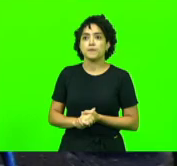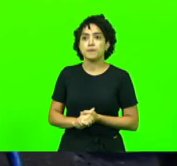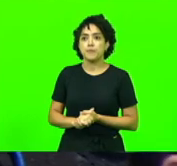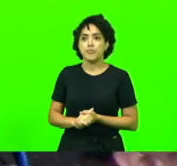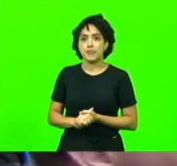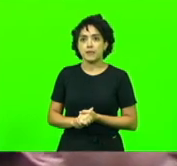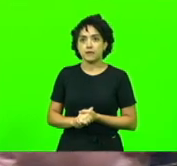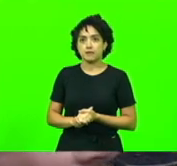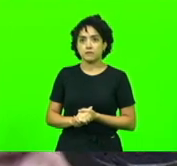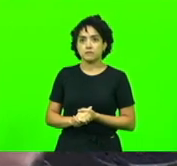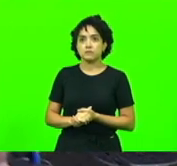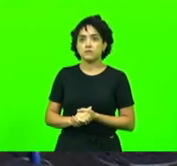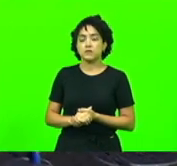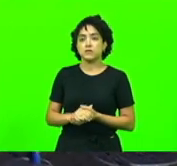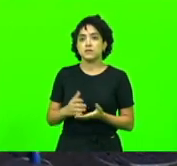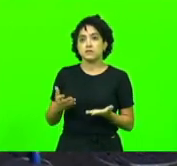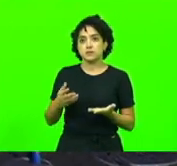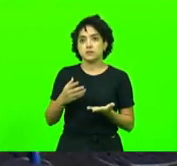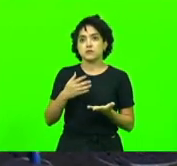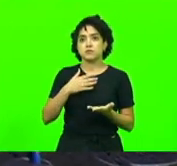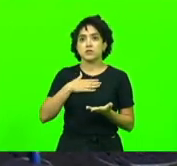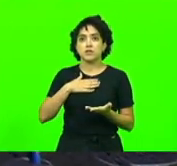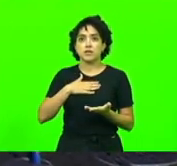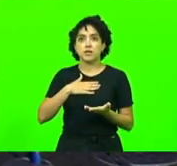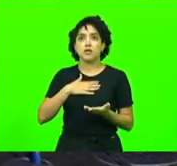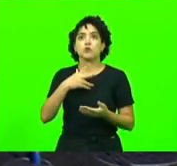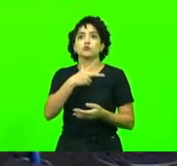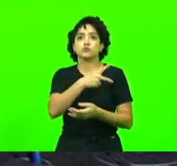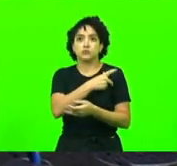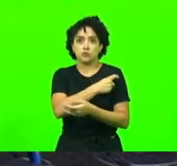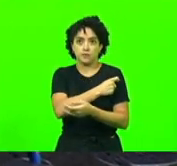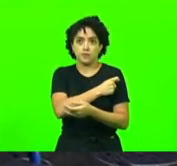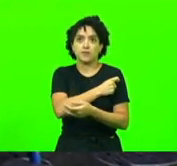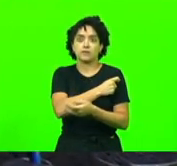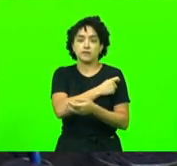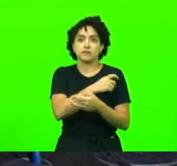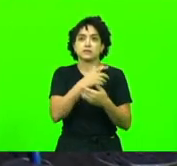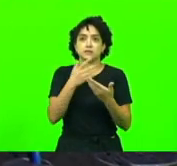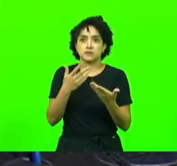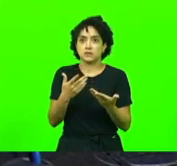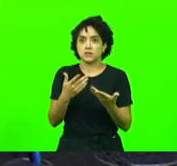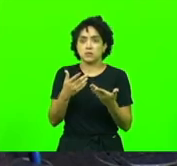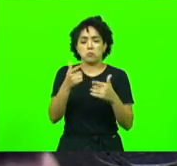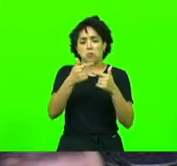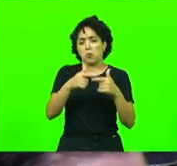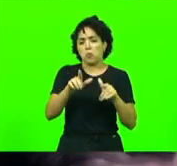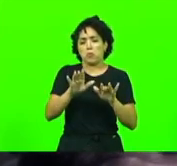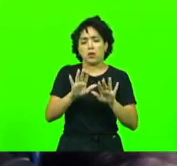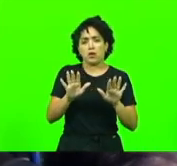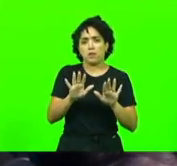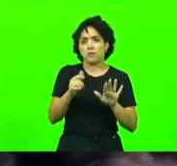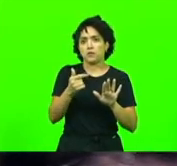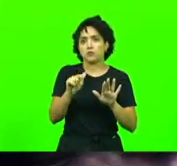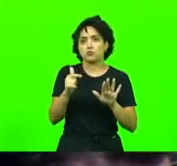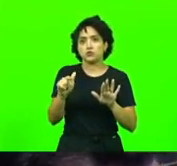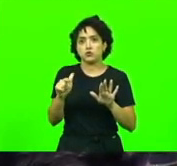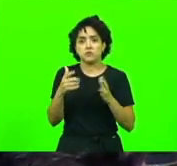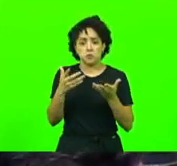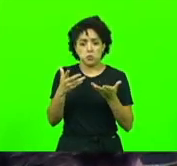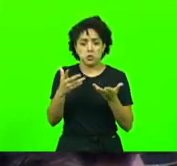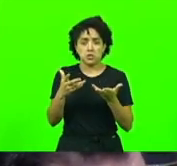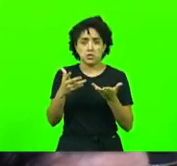Senhor presidente, eu tomei a vacina, eu não tive nenhum problema com isso, enfim, queria tomar.